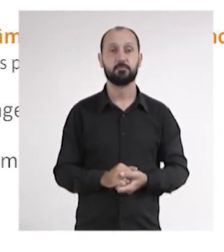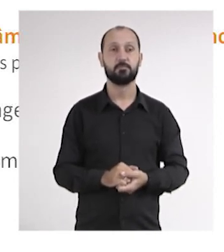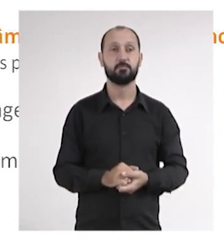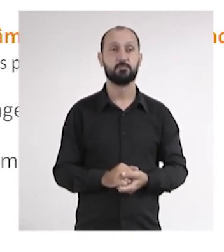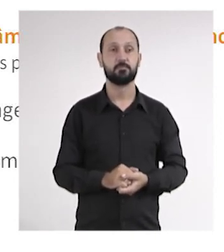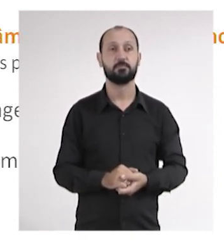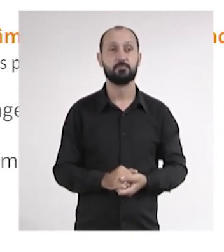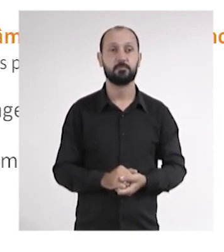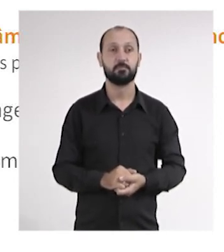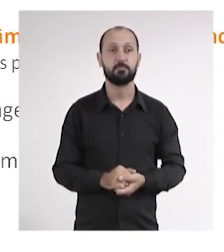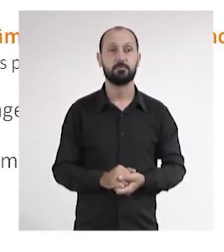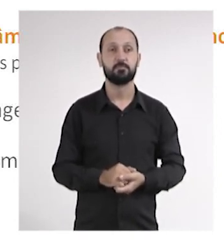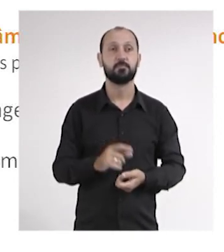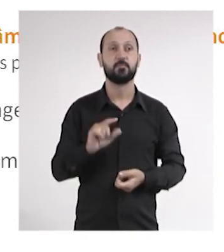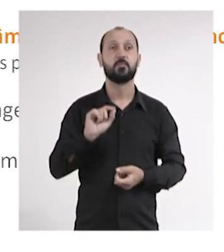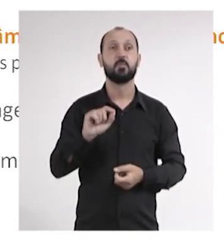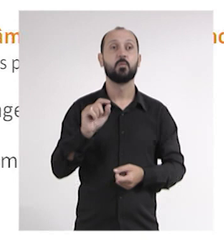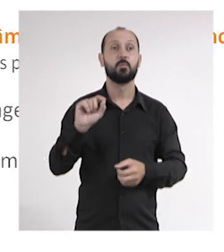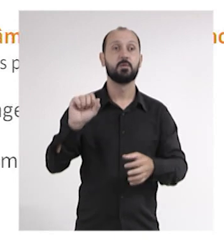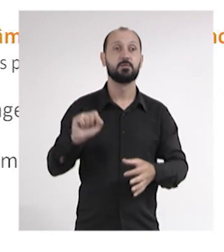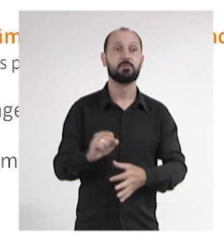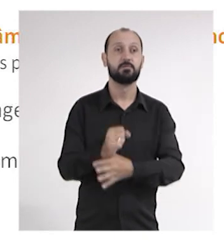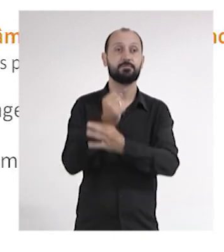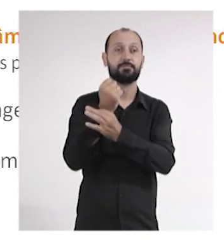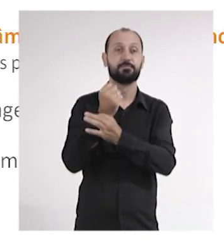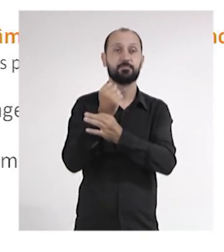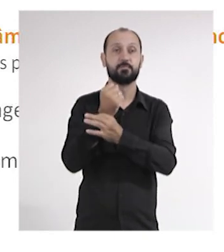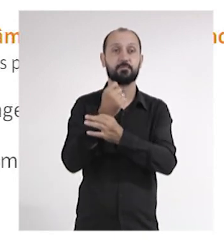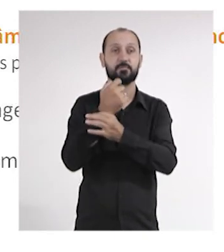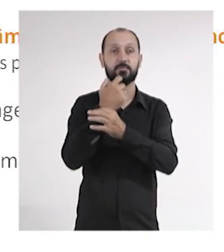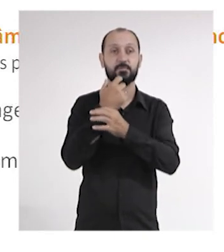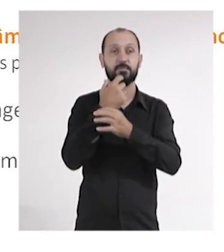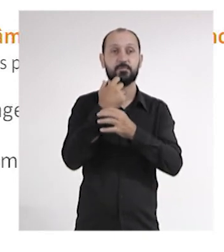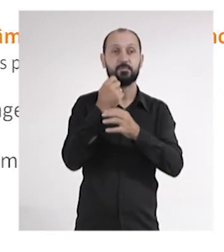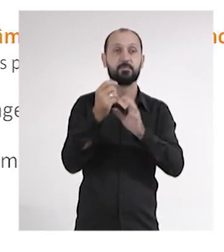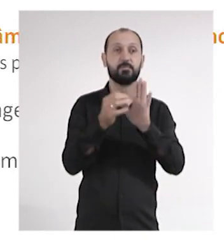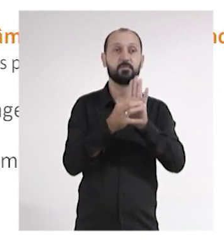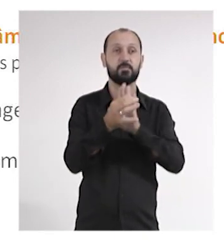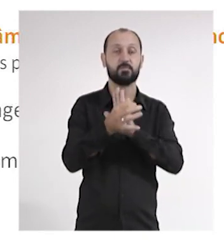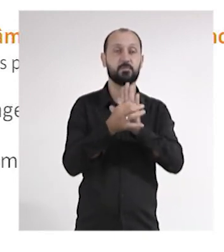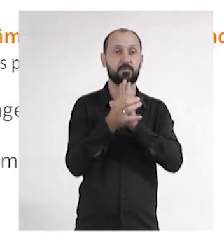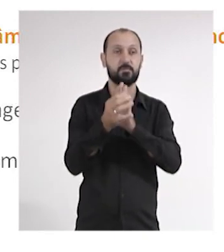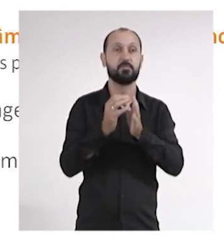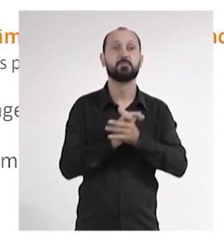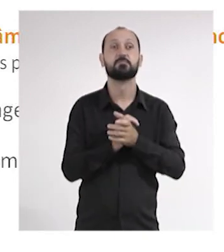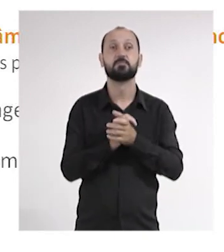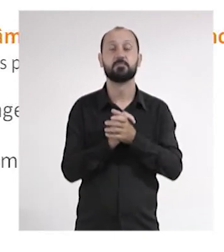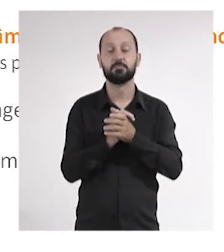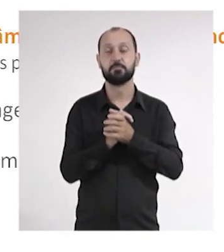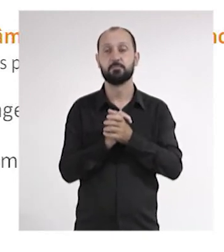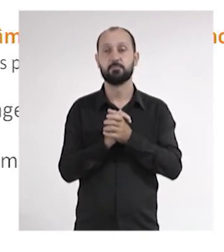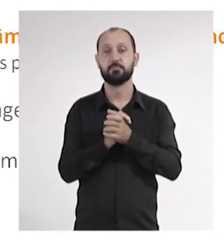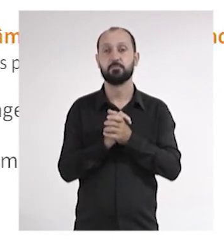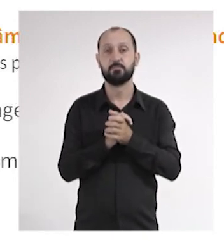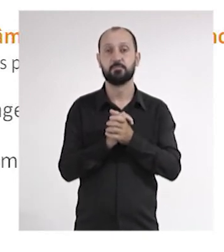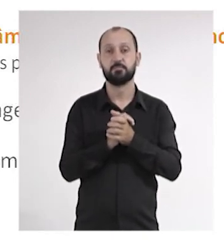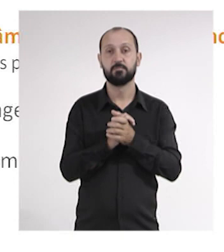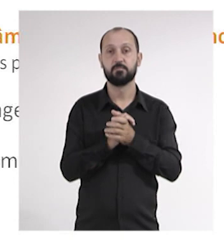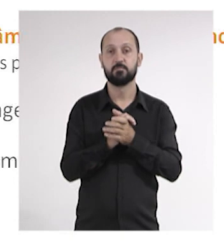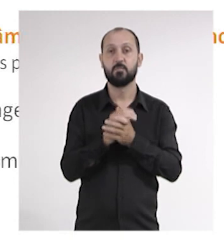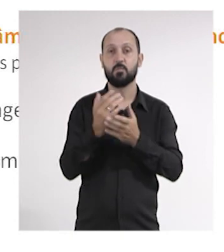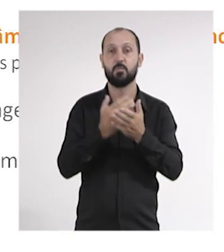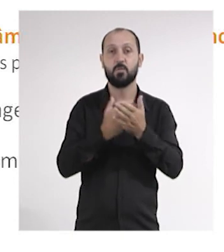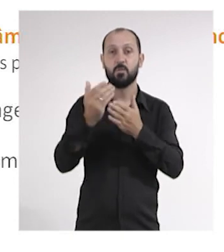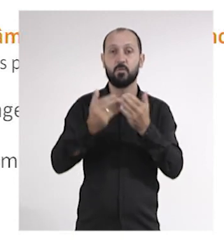Uma maior segurança na seletividade dos proponentes, mediante a oferta